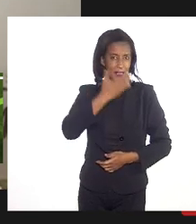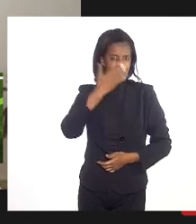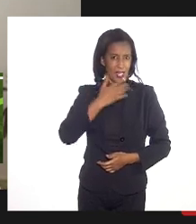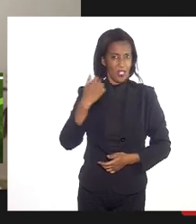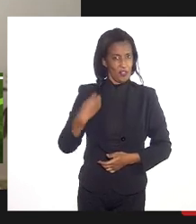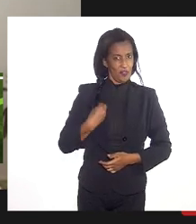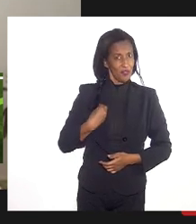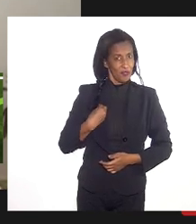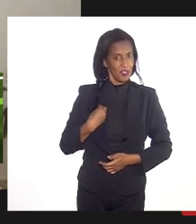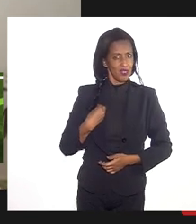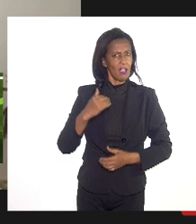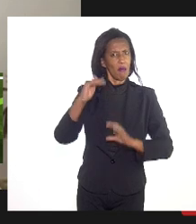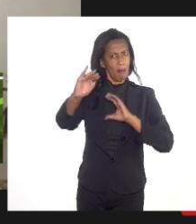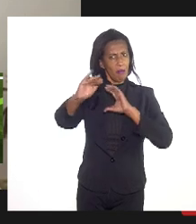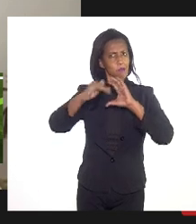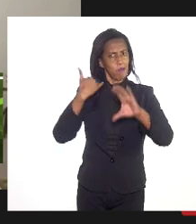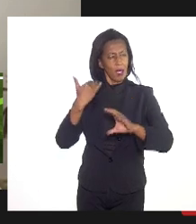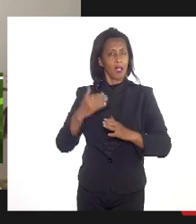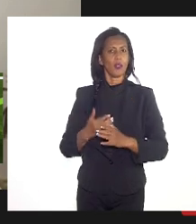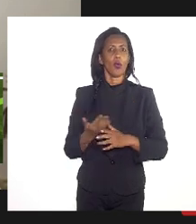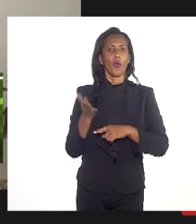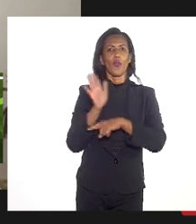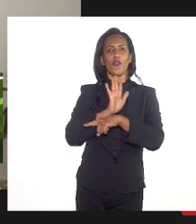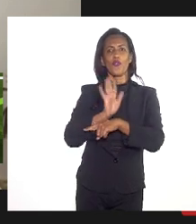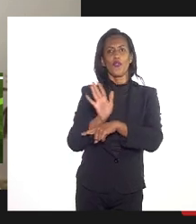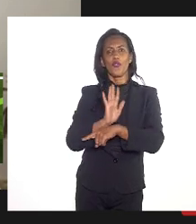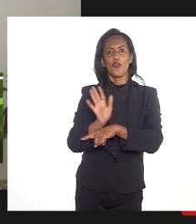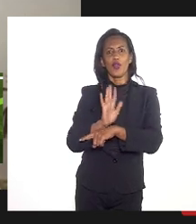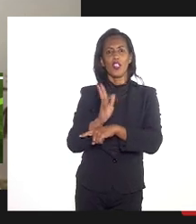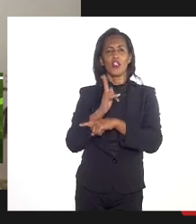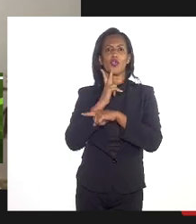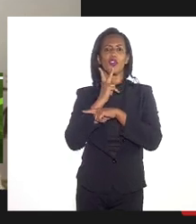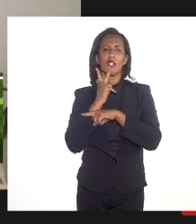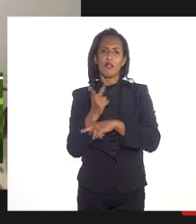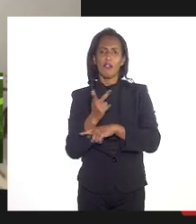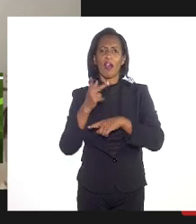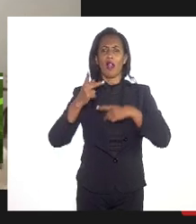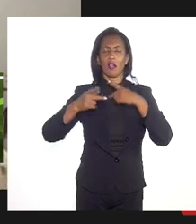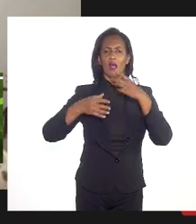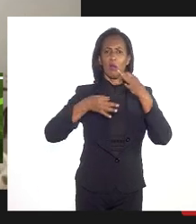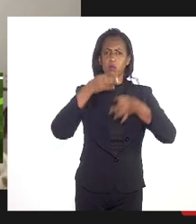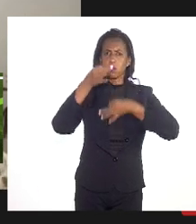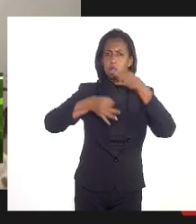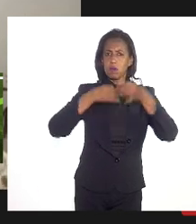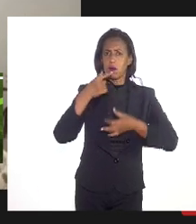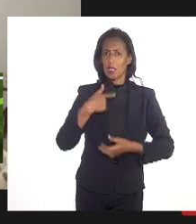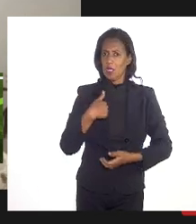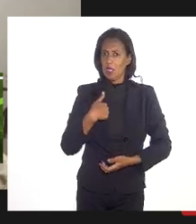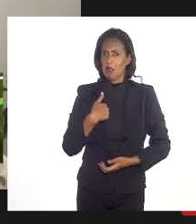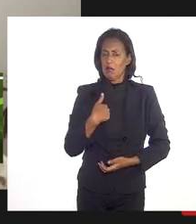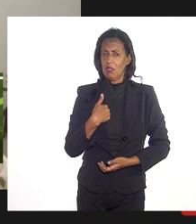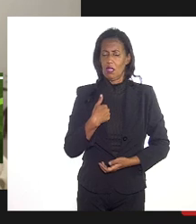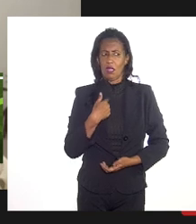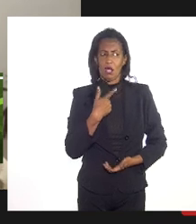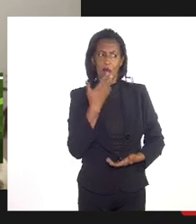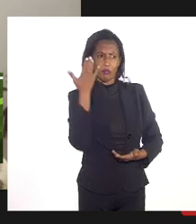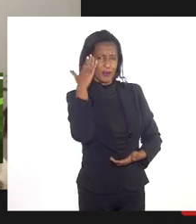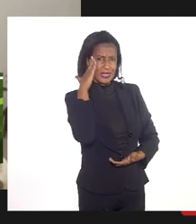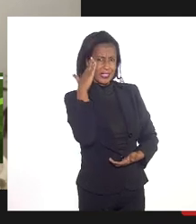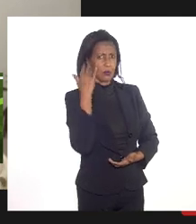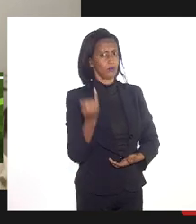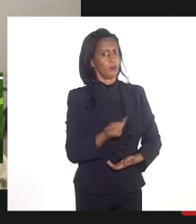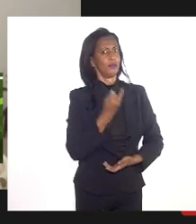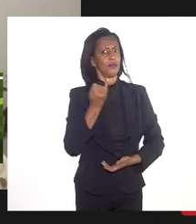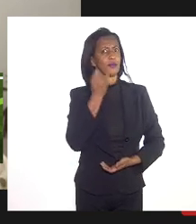conosco, mas enviou um vídeo onde ele faz algumas considerações que eu considero relevantes.